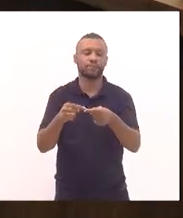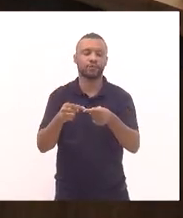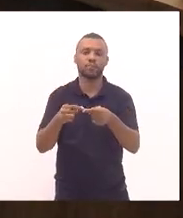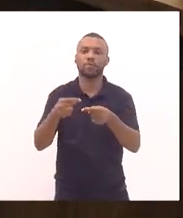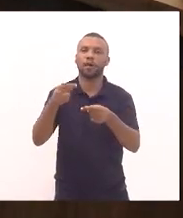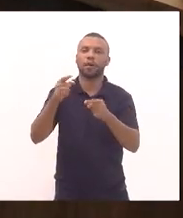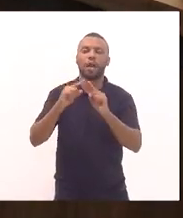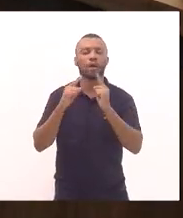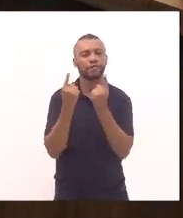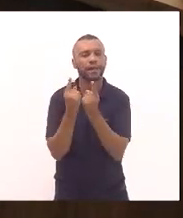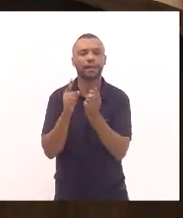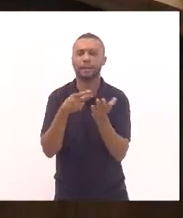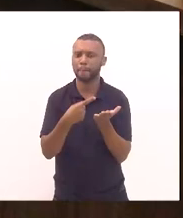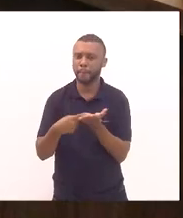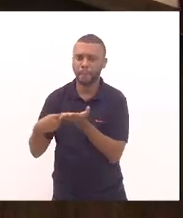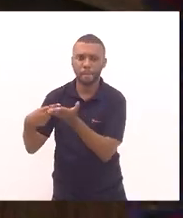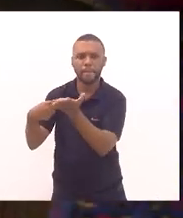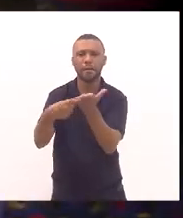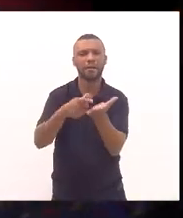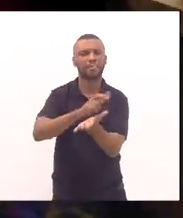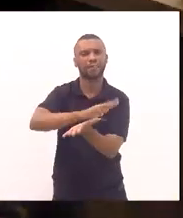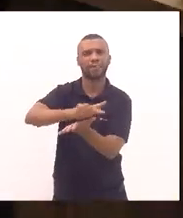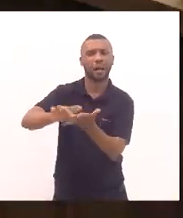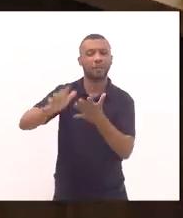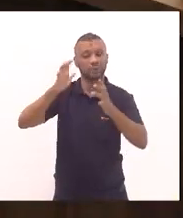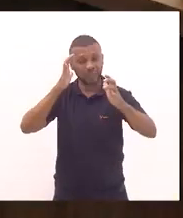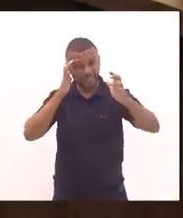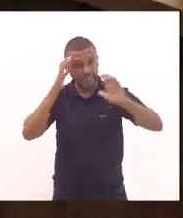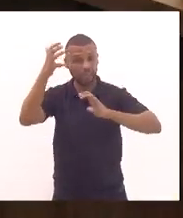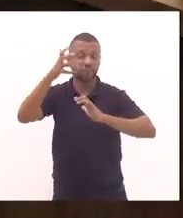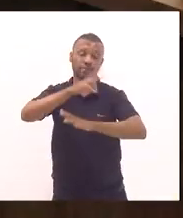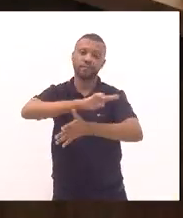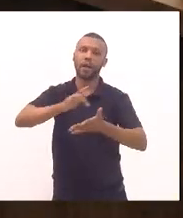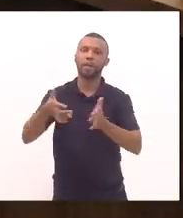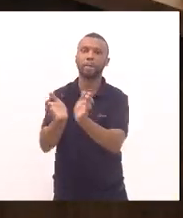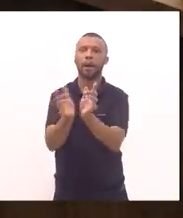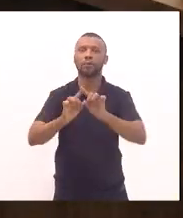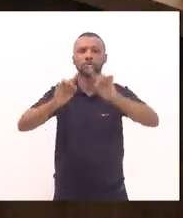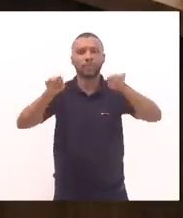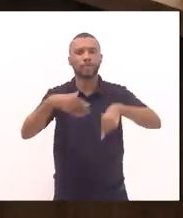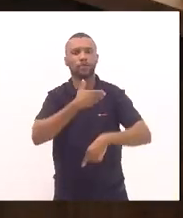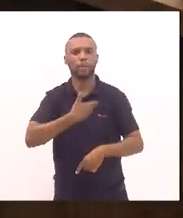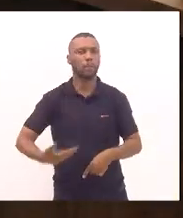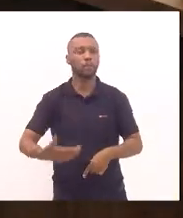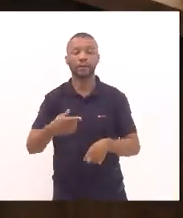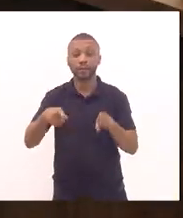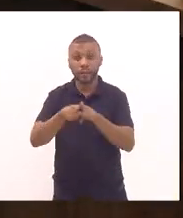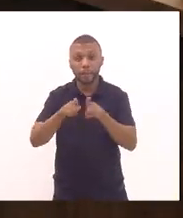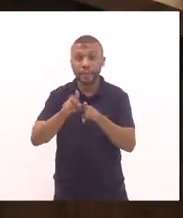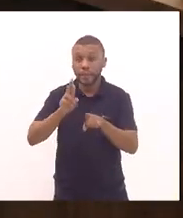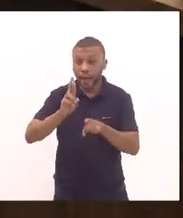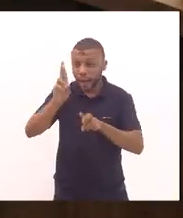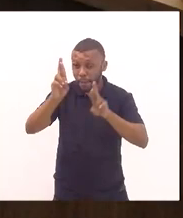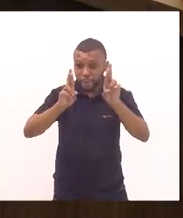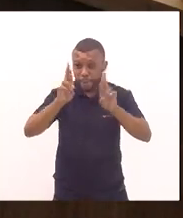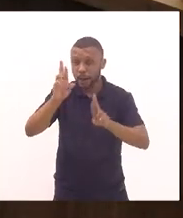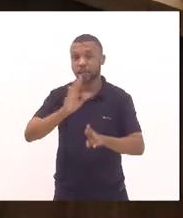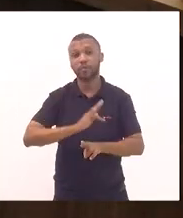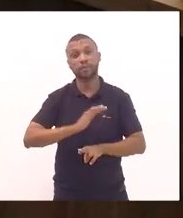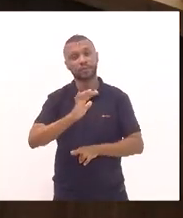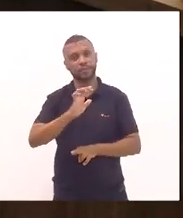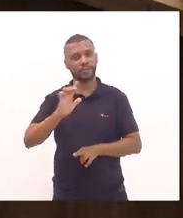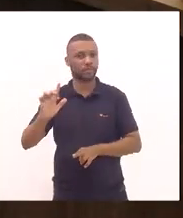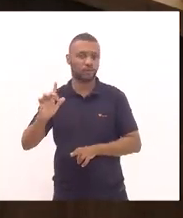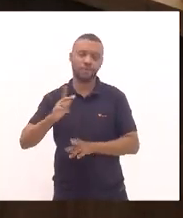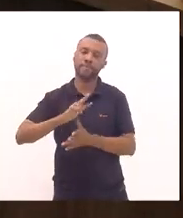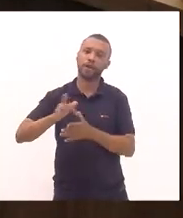audiências, com participação, inclusive, muito decisiva, de várias categorias do serviço público, inclusive da representação da Polícia Civil em vários